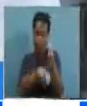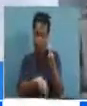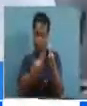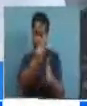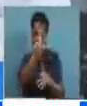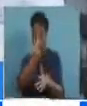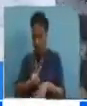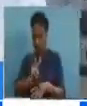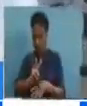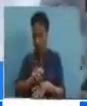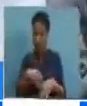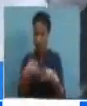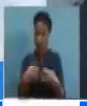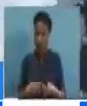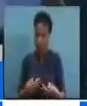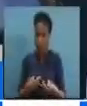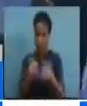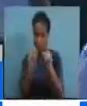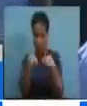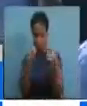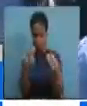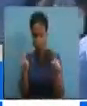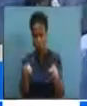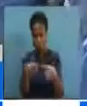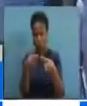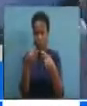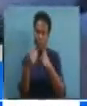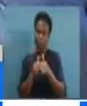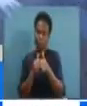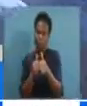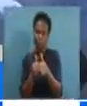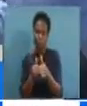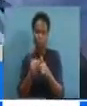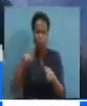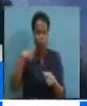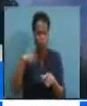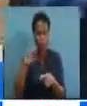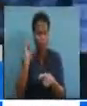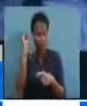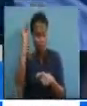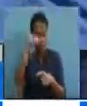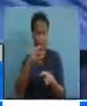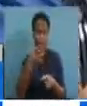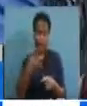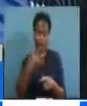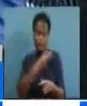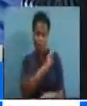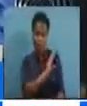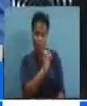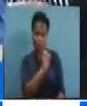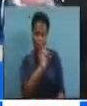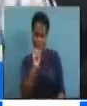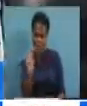da Várzea, sempre tendo a música como pano de fundo. O Presidente da República, interino Jorge Santos,